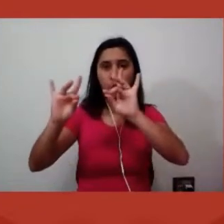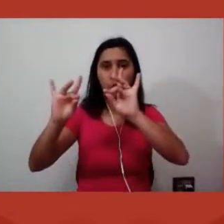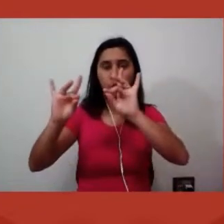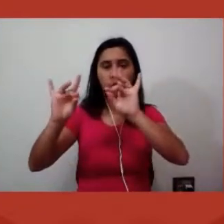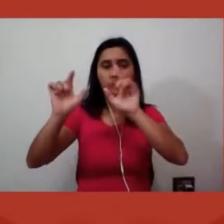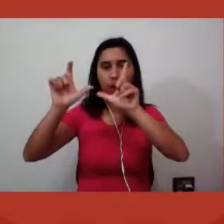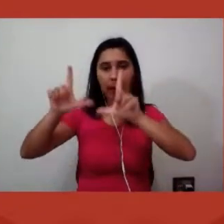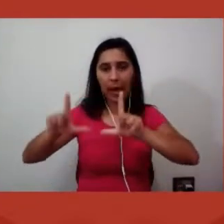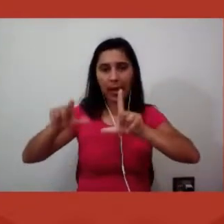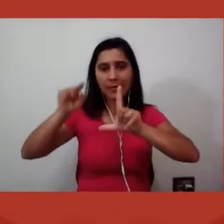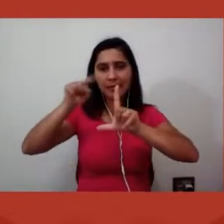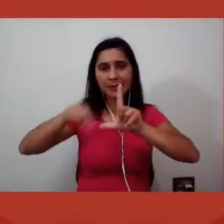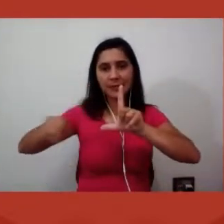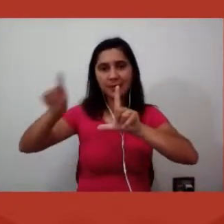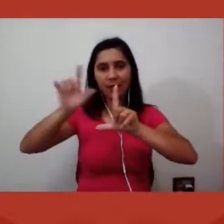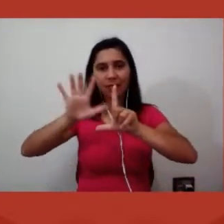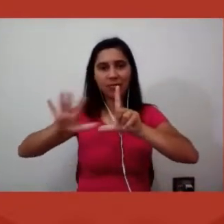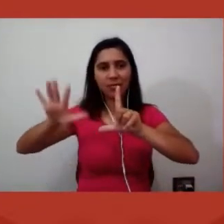para essa